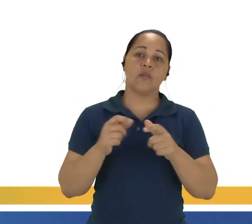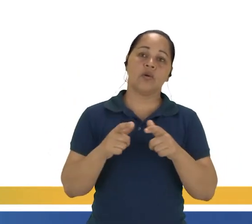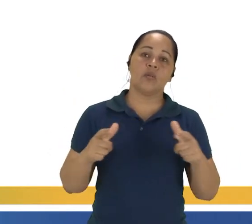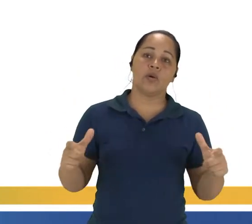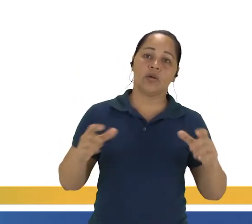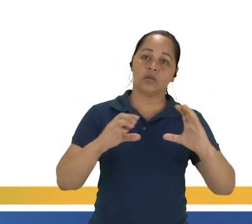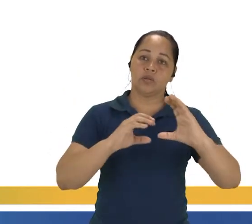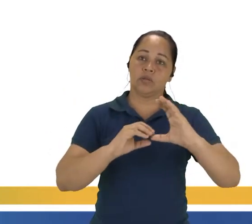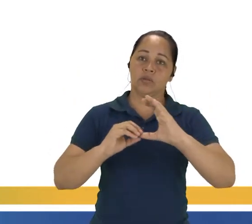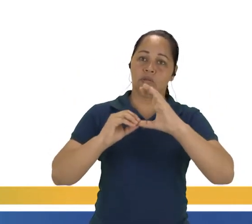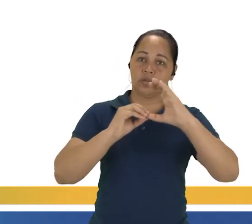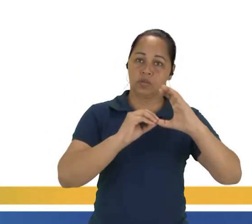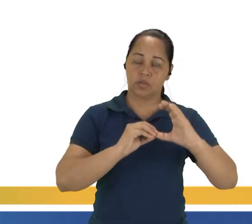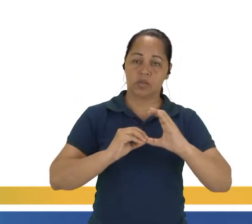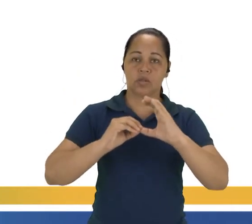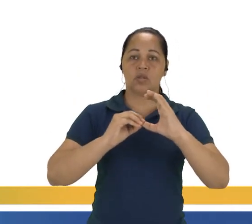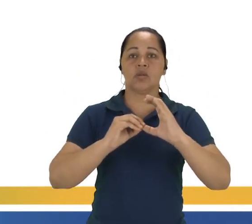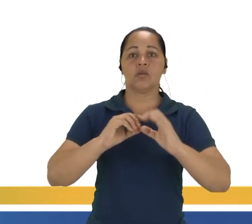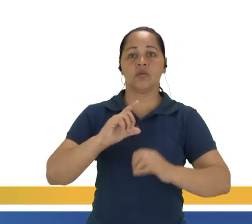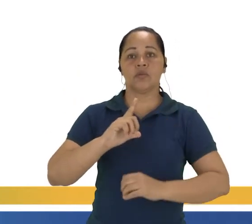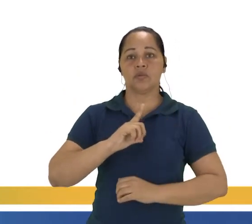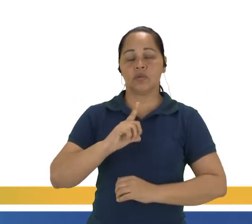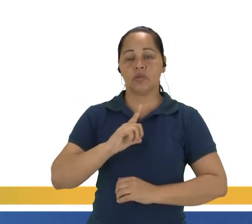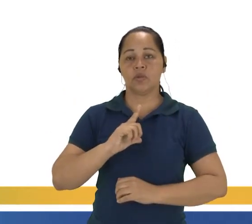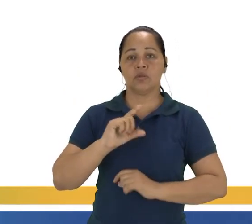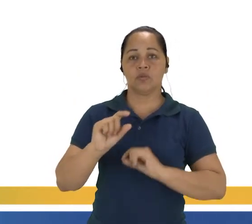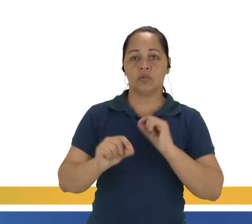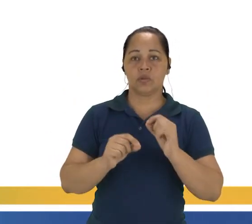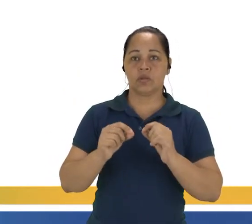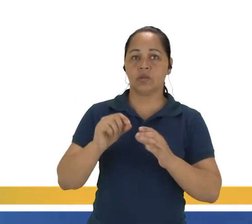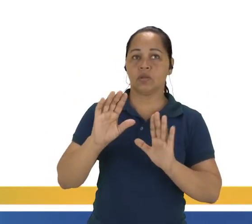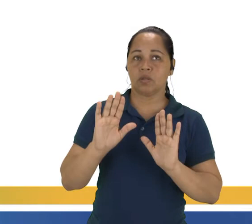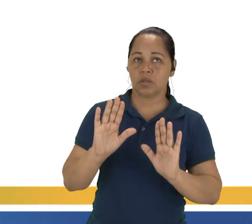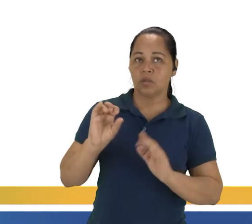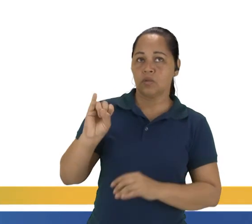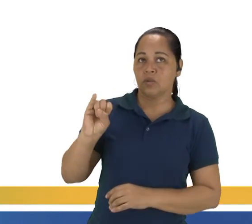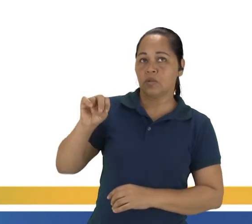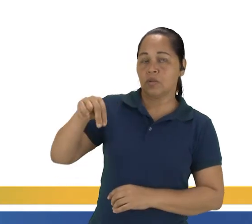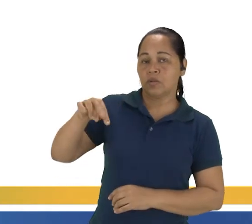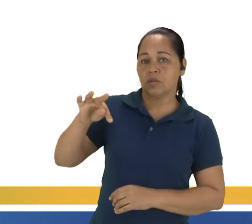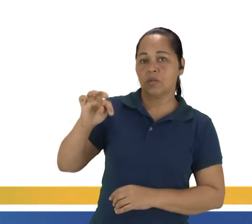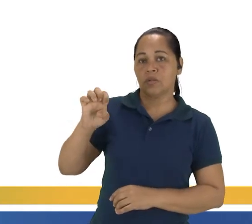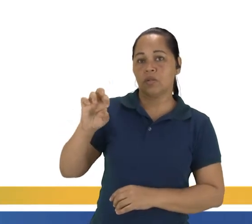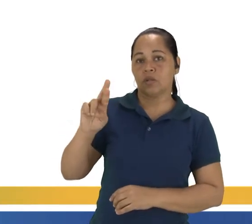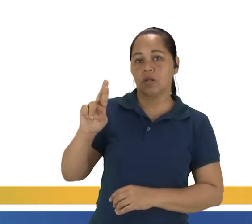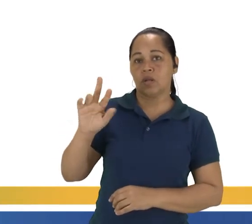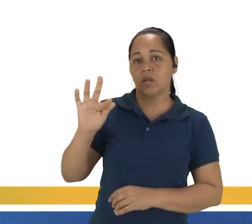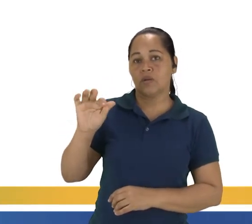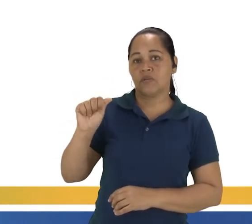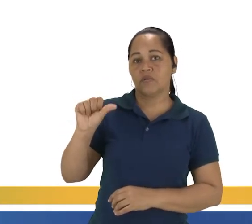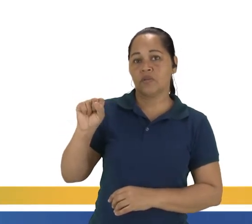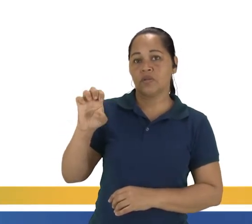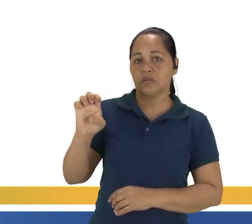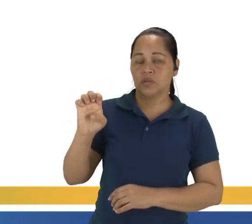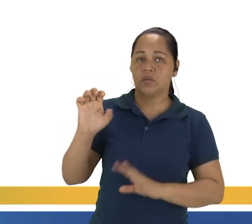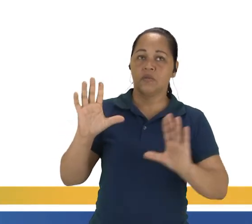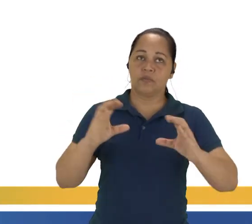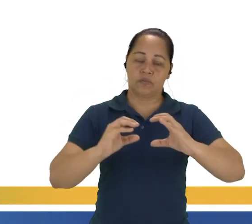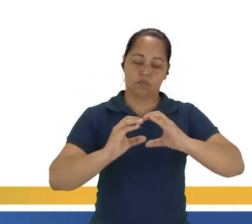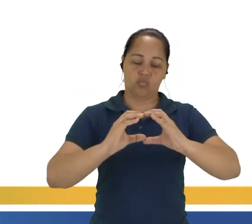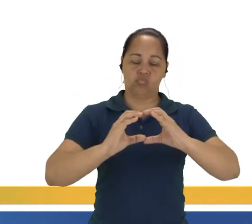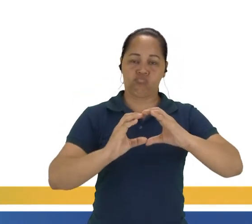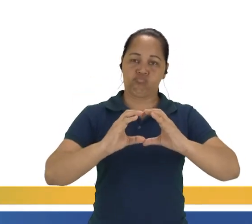das células e o maior tempo das células é intérfase, né? Ela está ali fazendo as suas atividades,